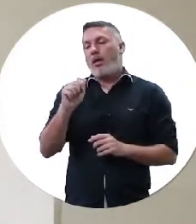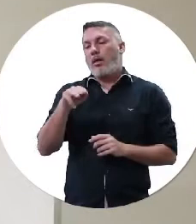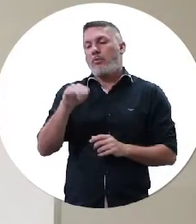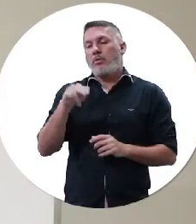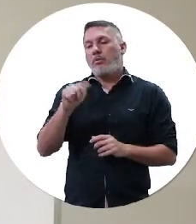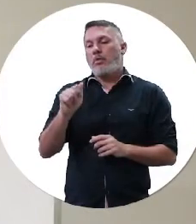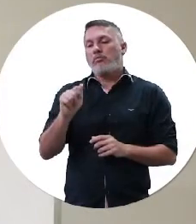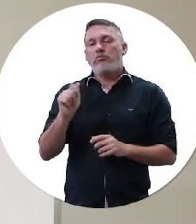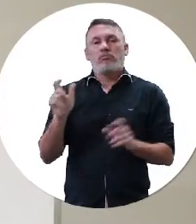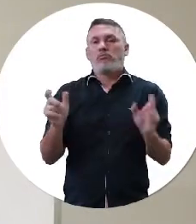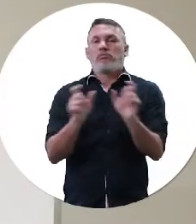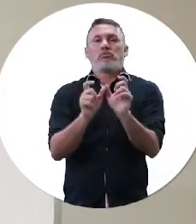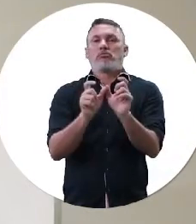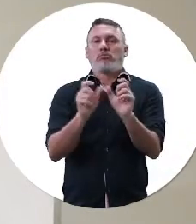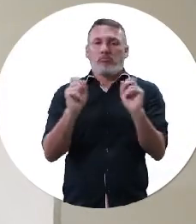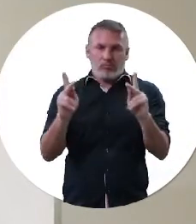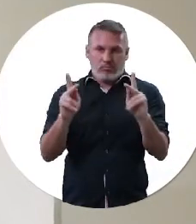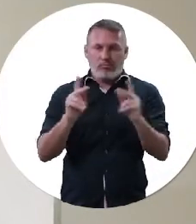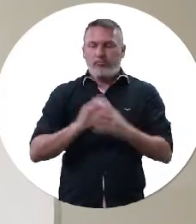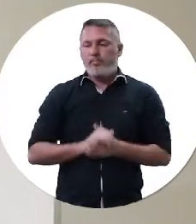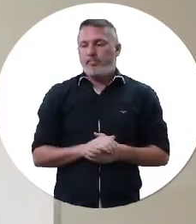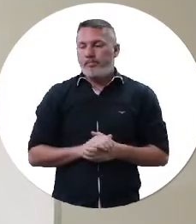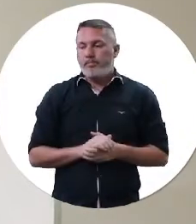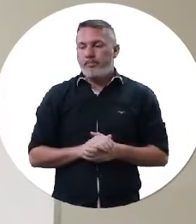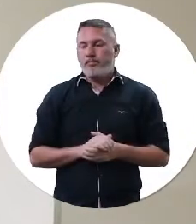O. Hexanoamina.